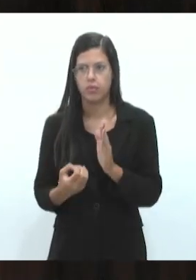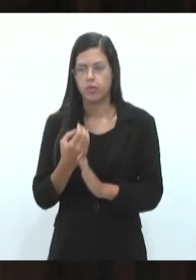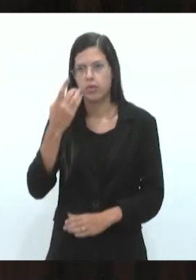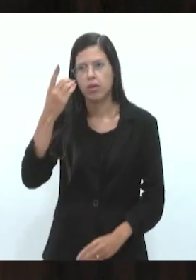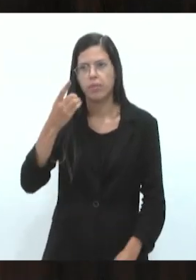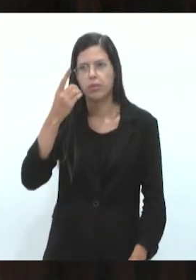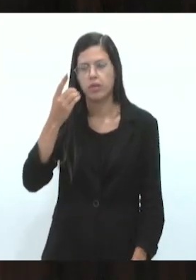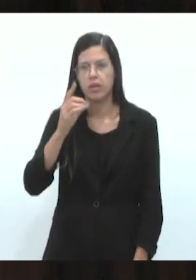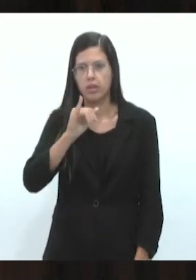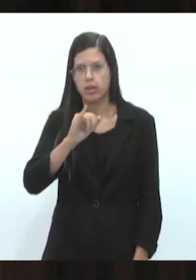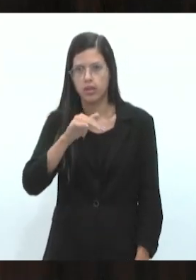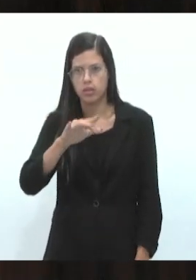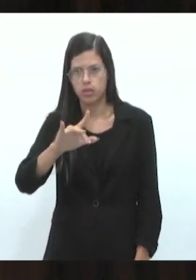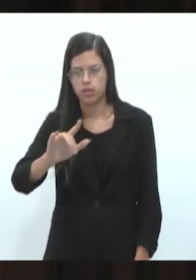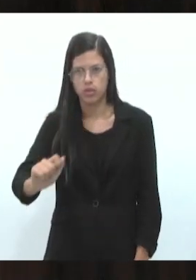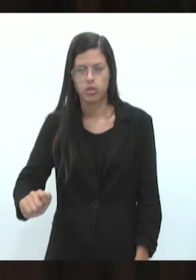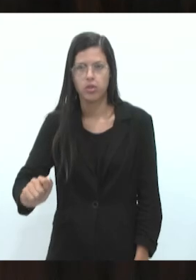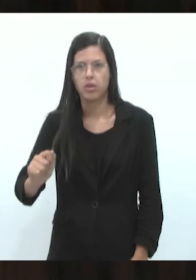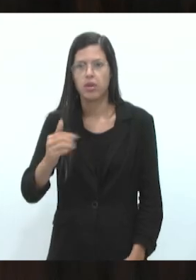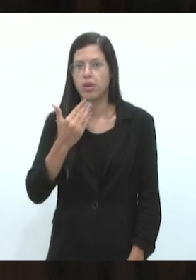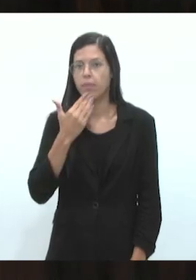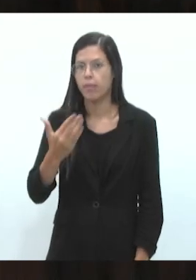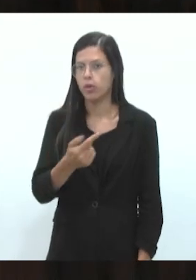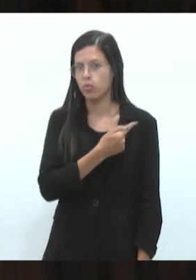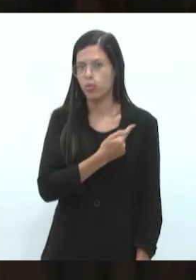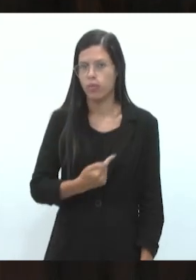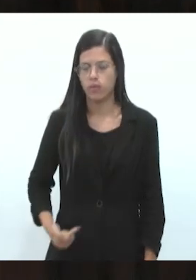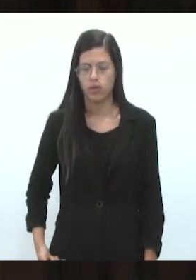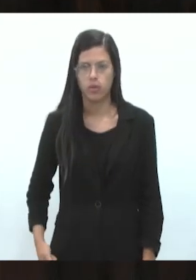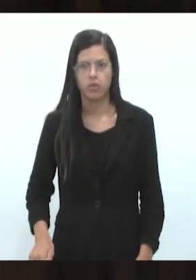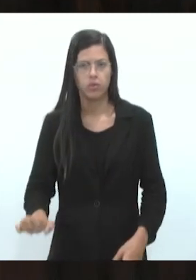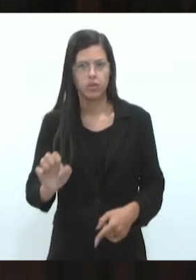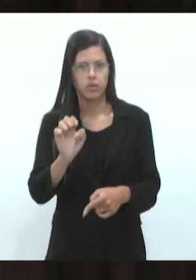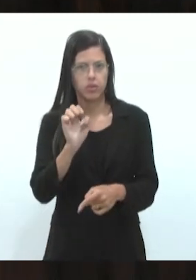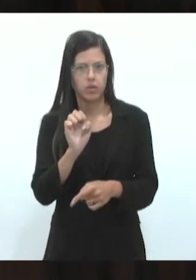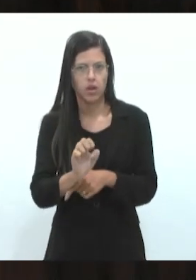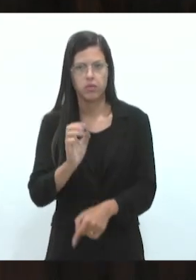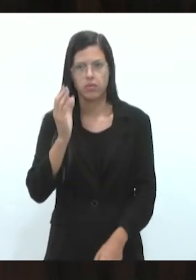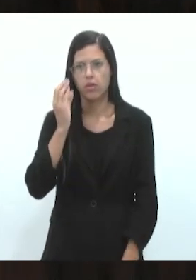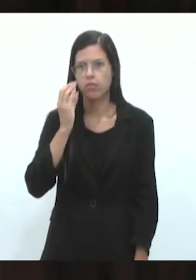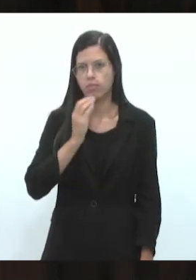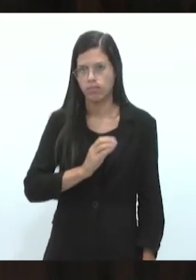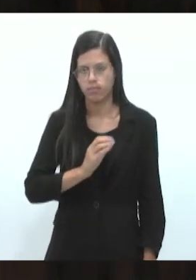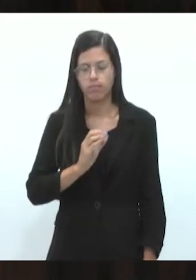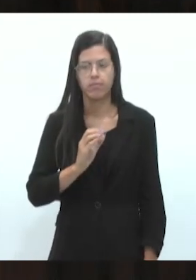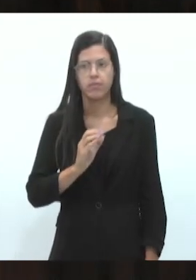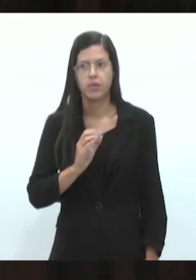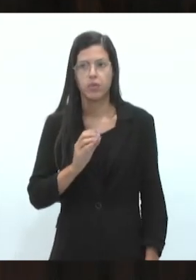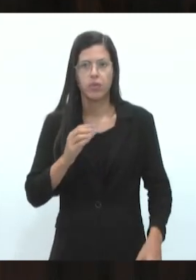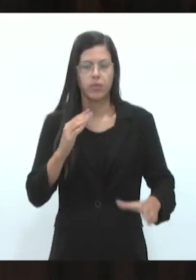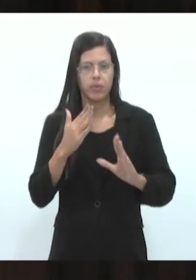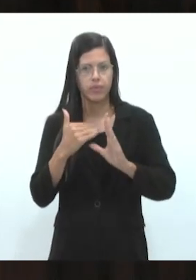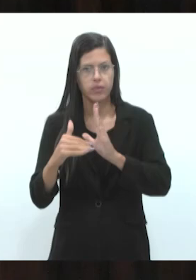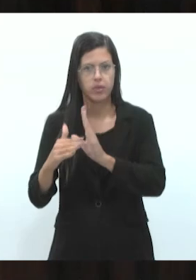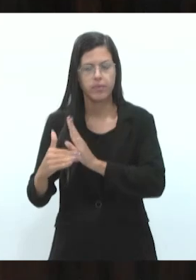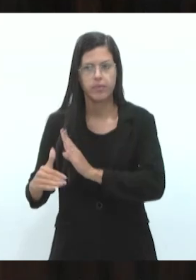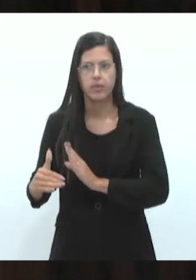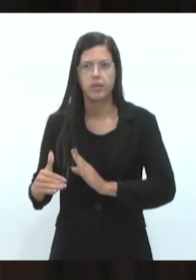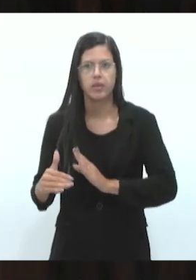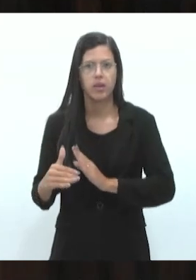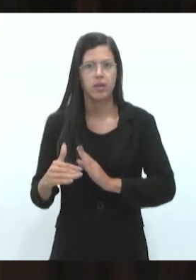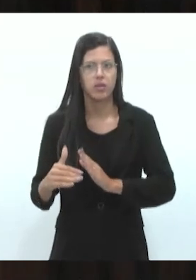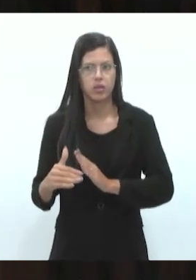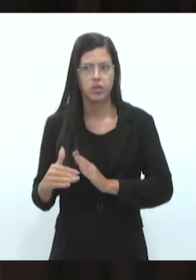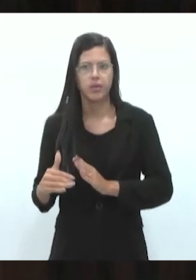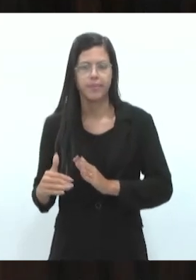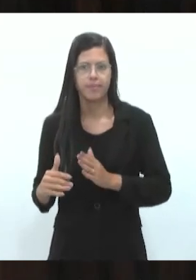deputada Índia Armelau, que solicita ao excelentíssimo governador do Estado, senhor Cláudio Castro, o envio de mensagem